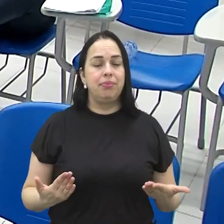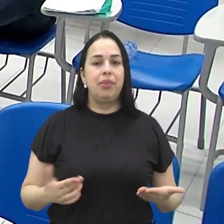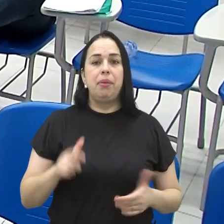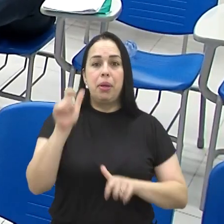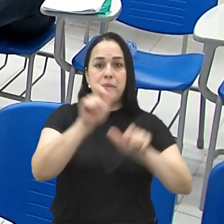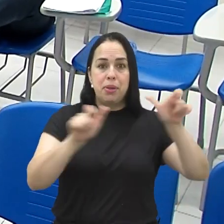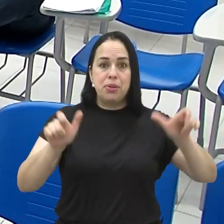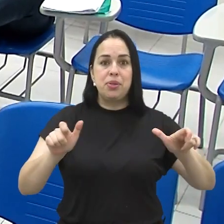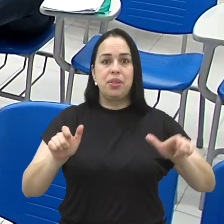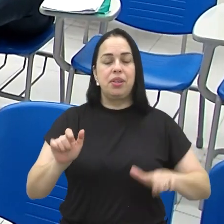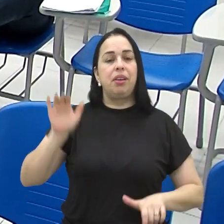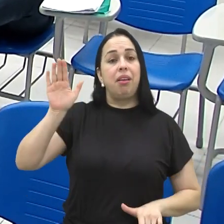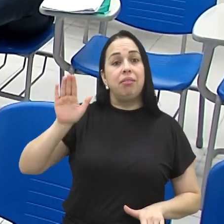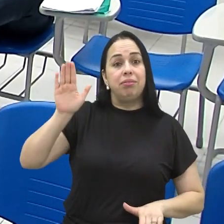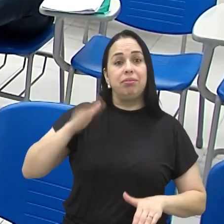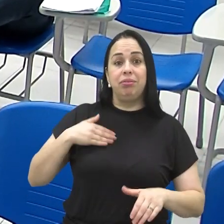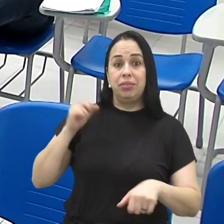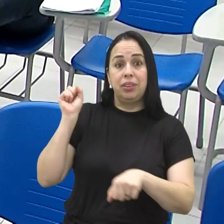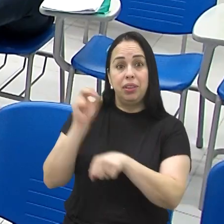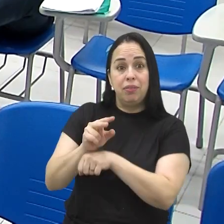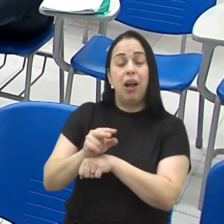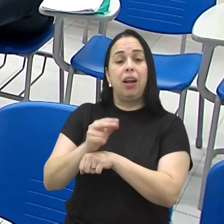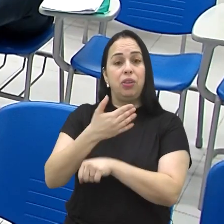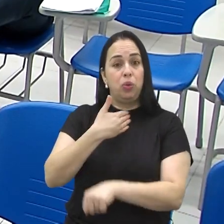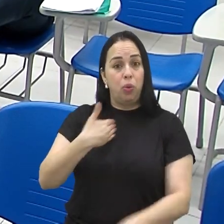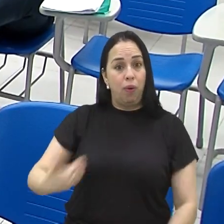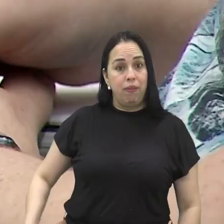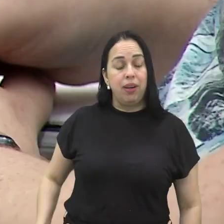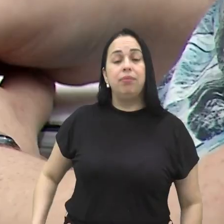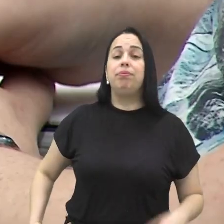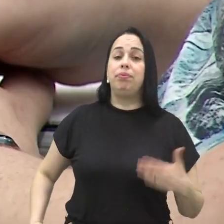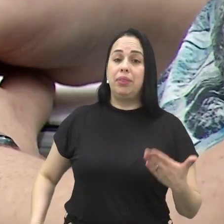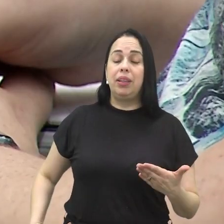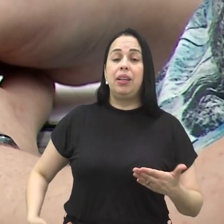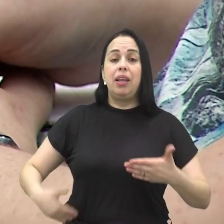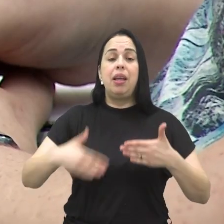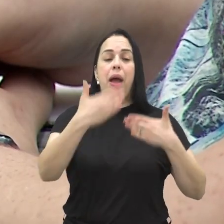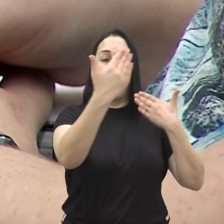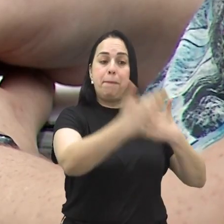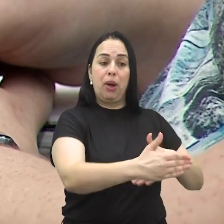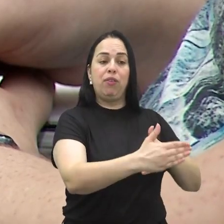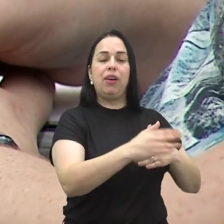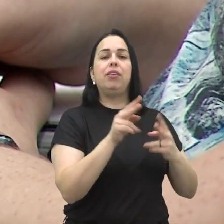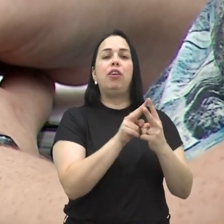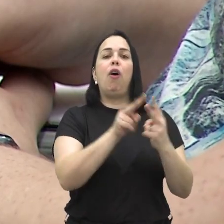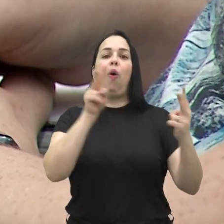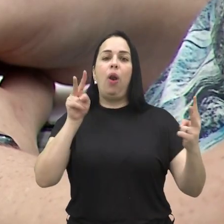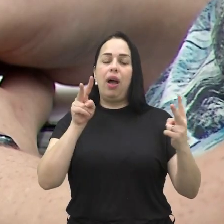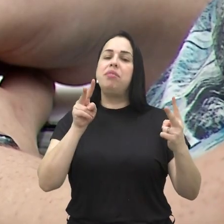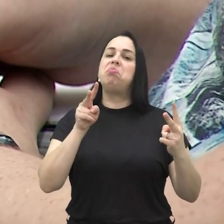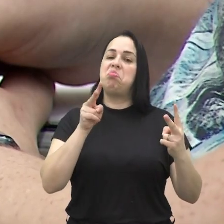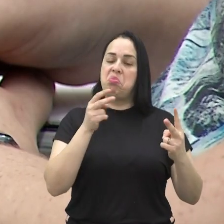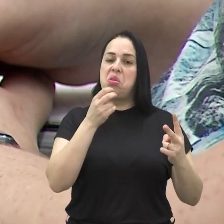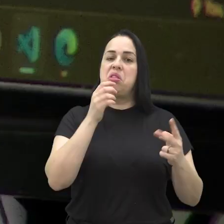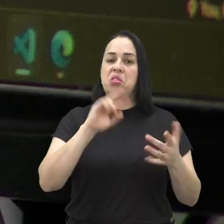mudanças. Para os candidatos que disputam vagas em órgãos públicos, a possibilidade da prova à distância